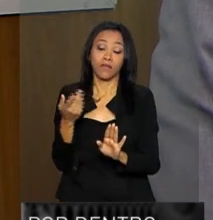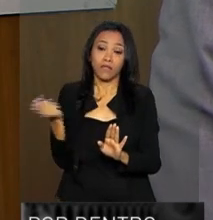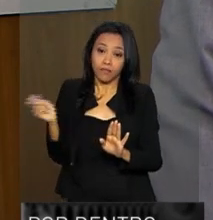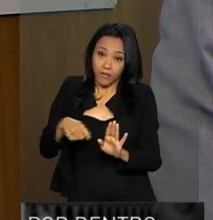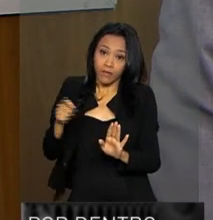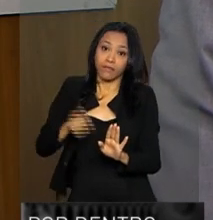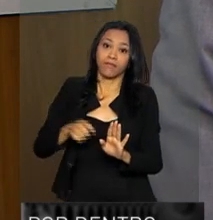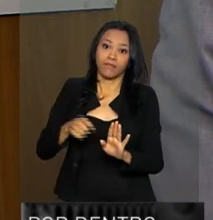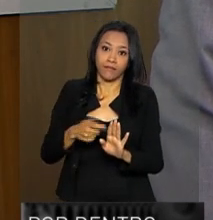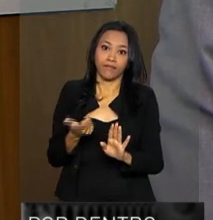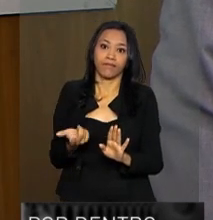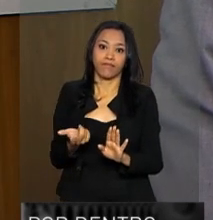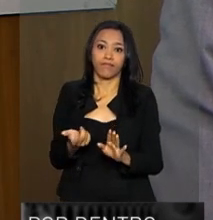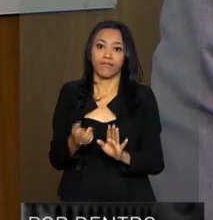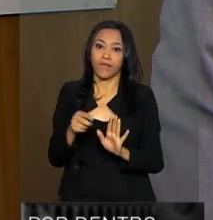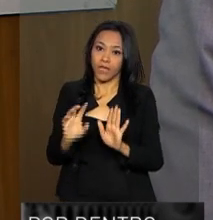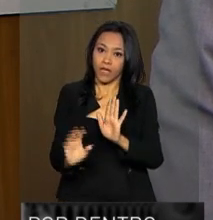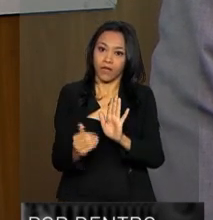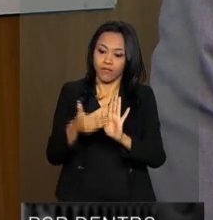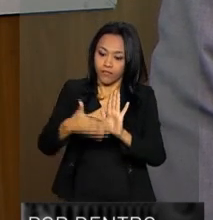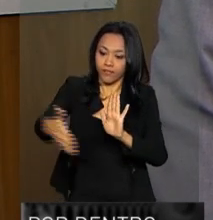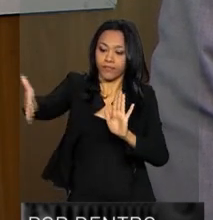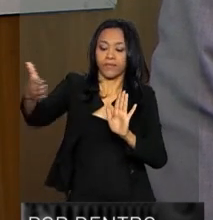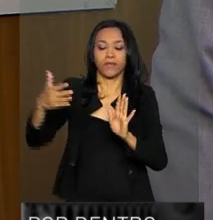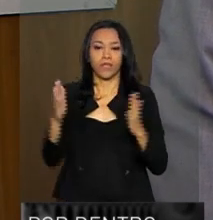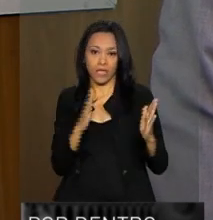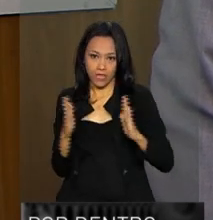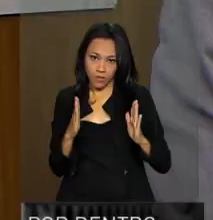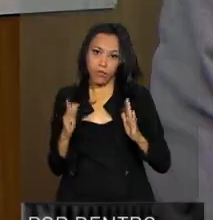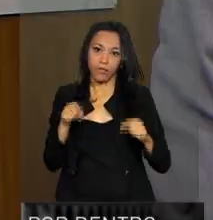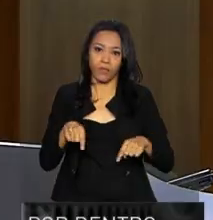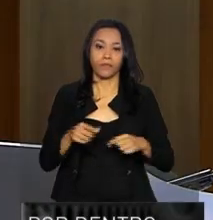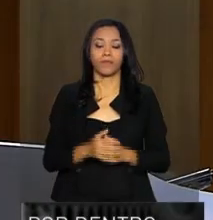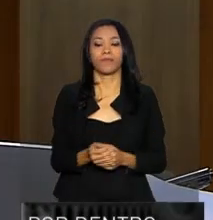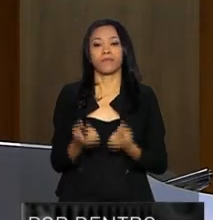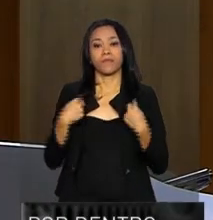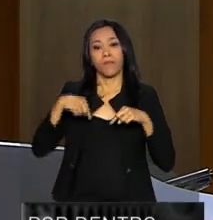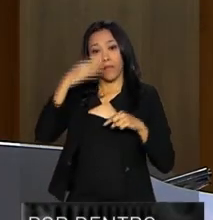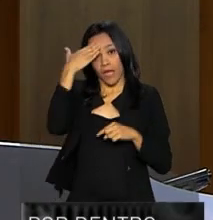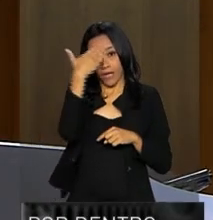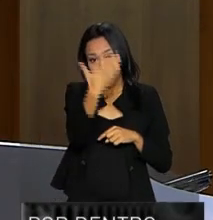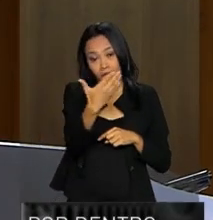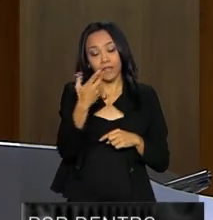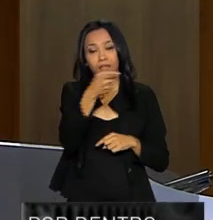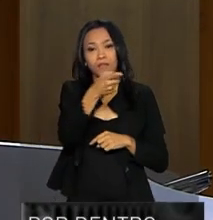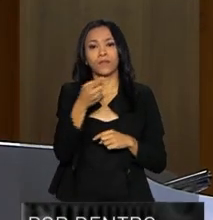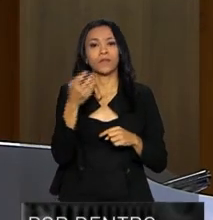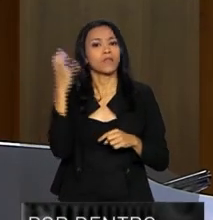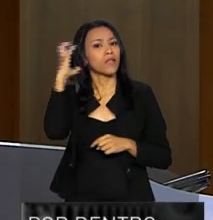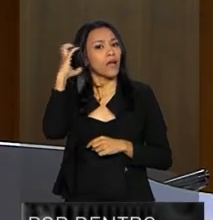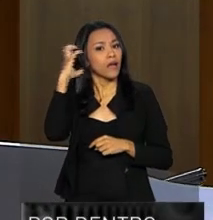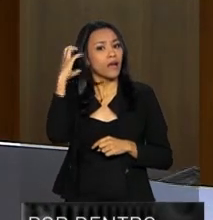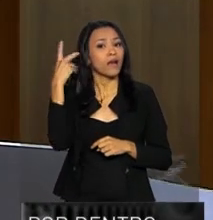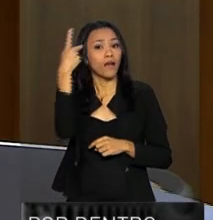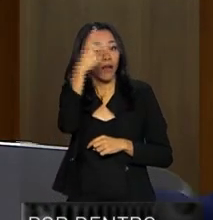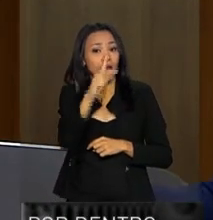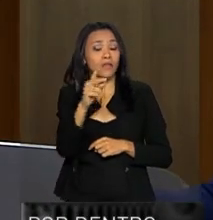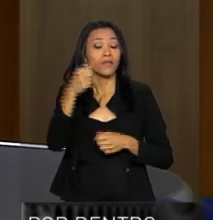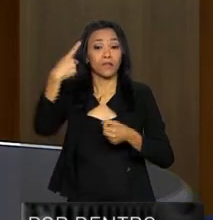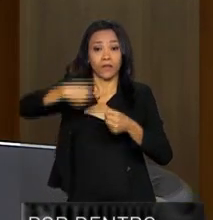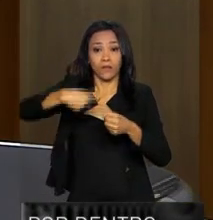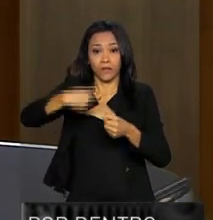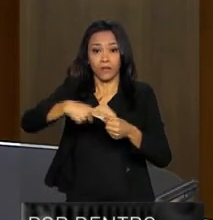é do evento então o prazo de 90 dias agradeço a participação de andré freitas da rádio absoluta em